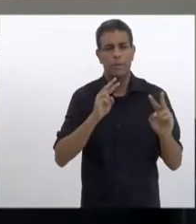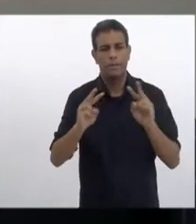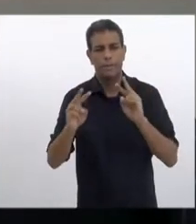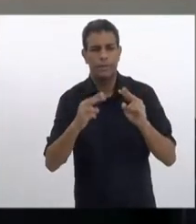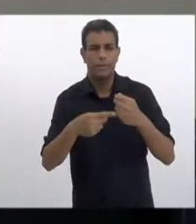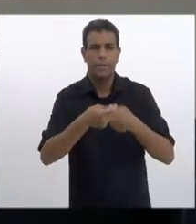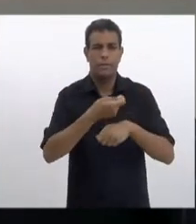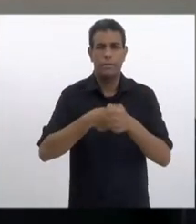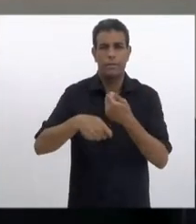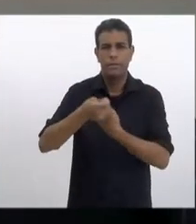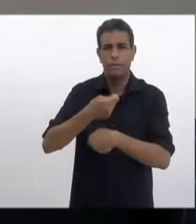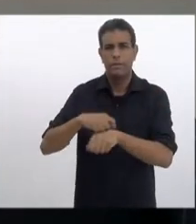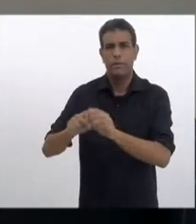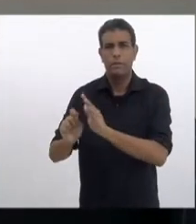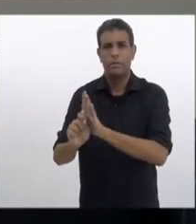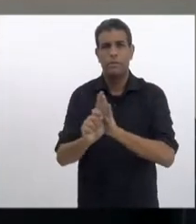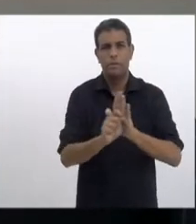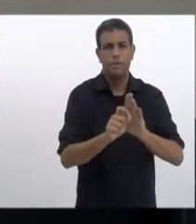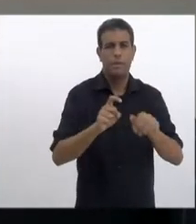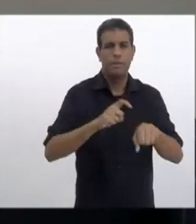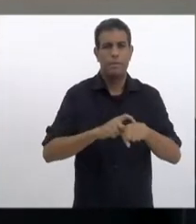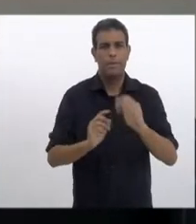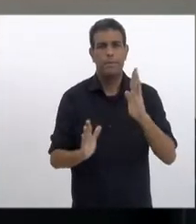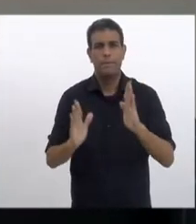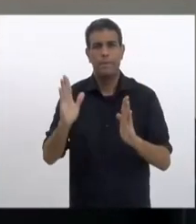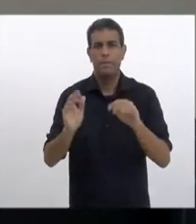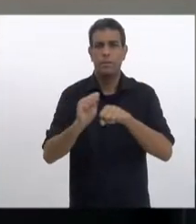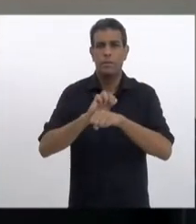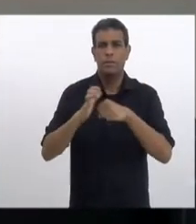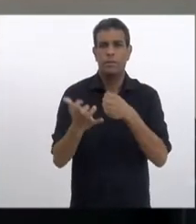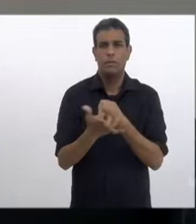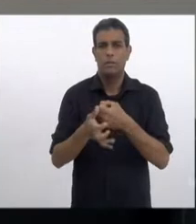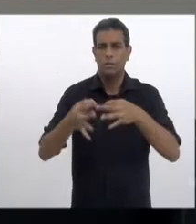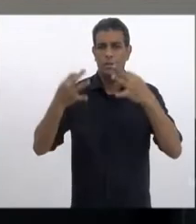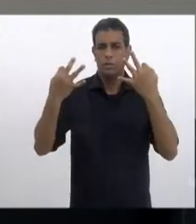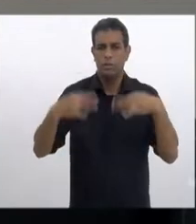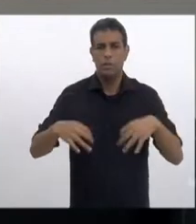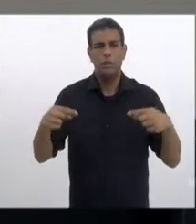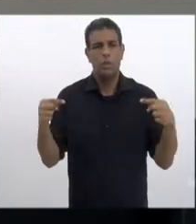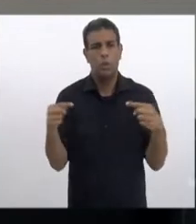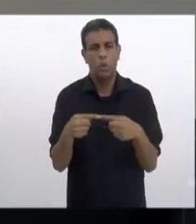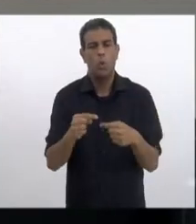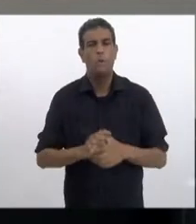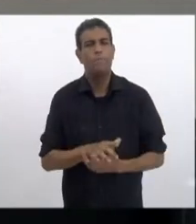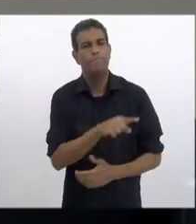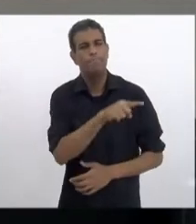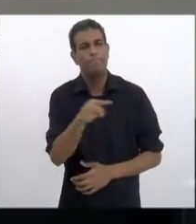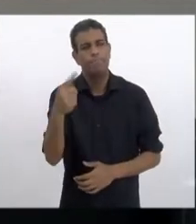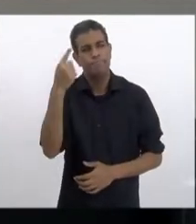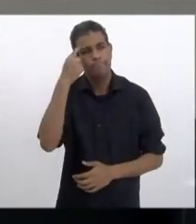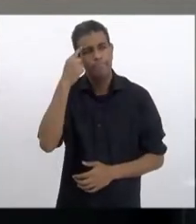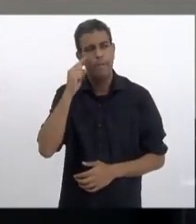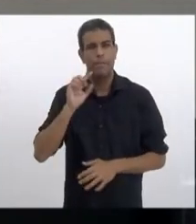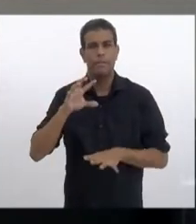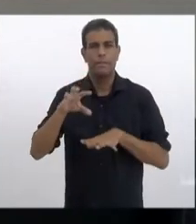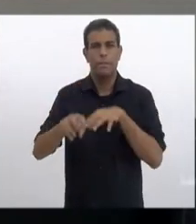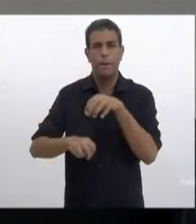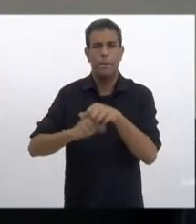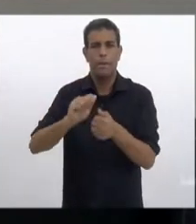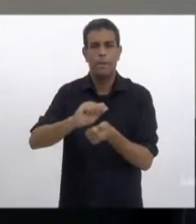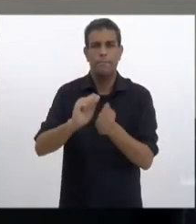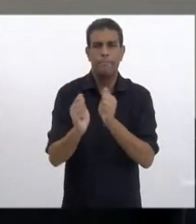mercados de drogas durante a pandemia demonstrou, uma vez, a capacidade dos traficantes se